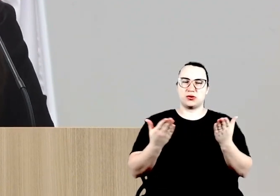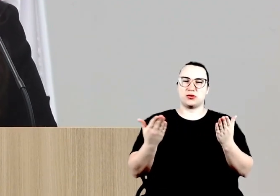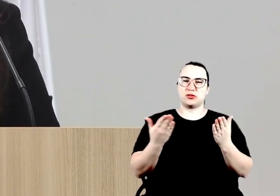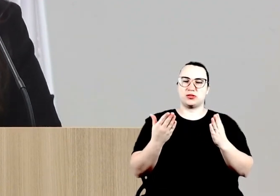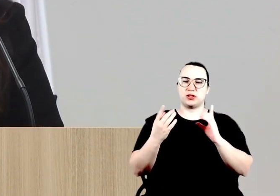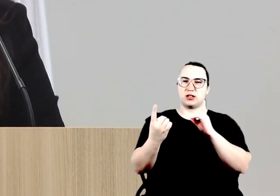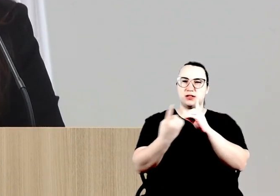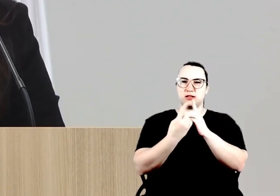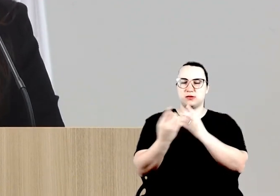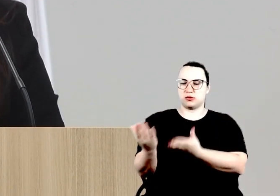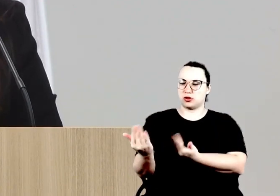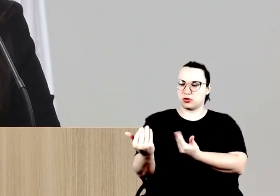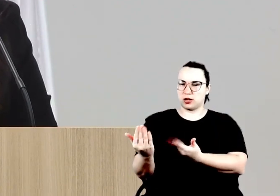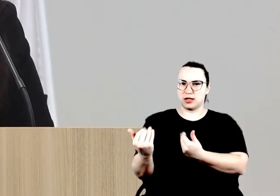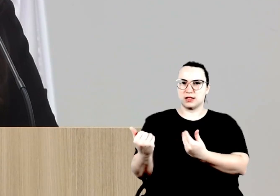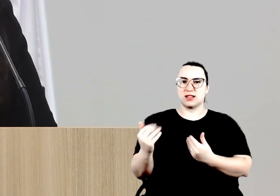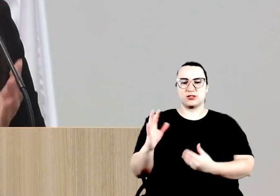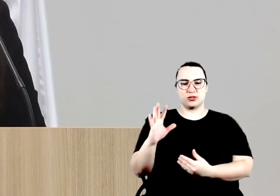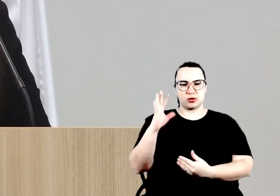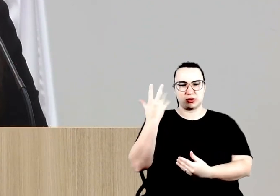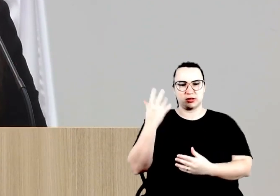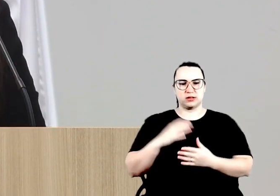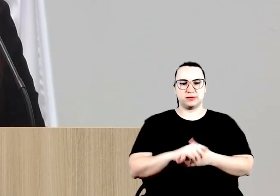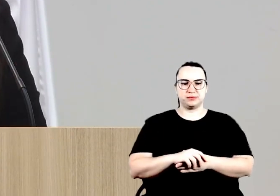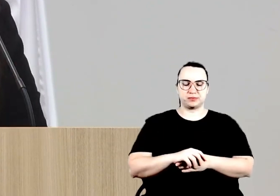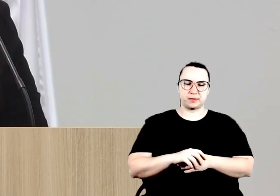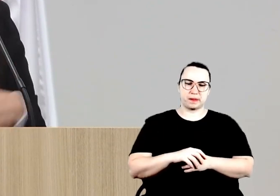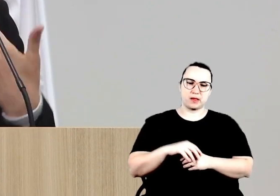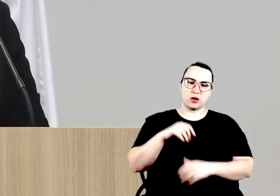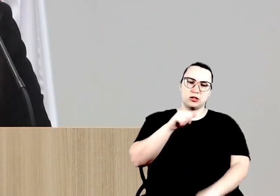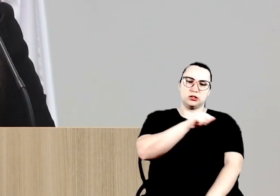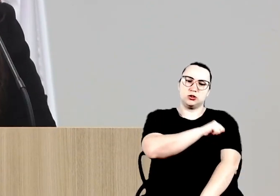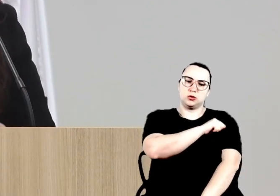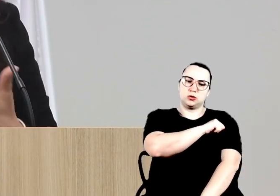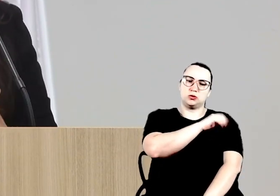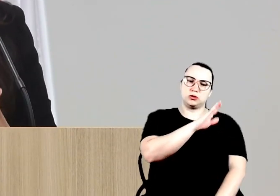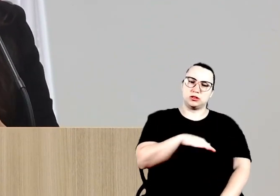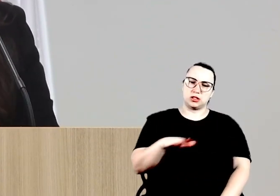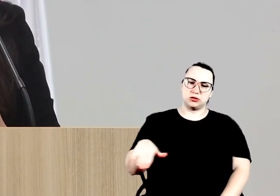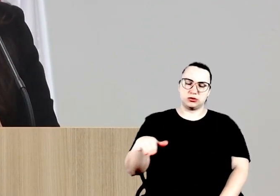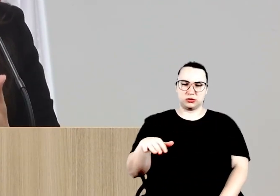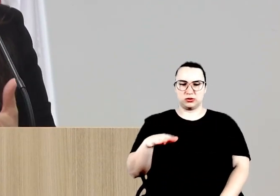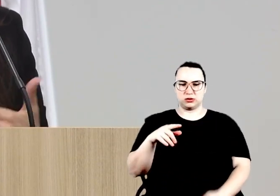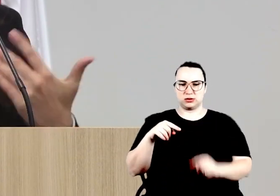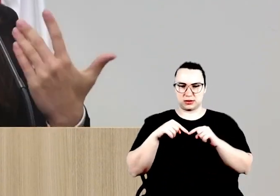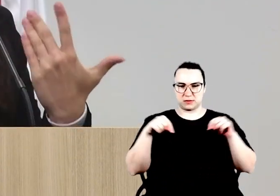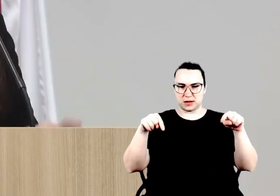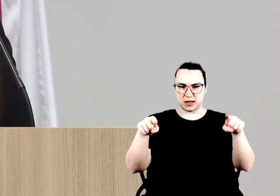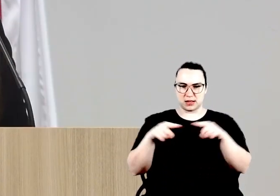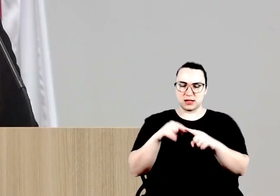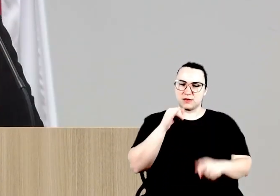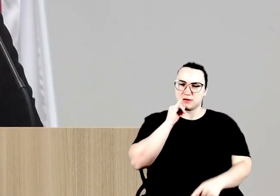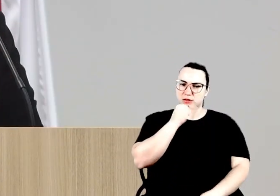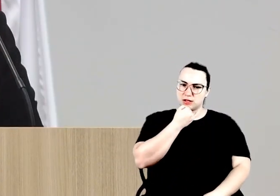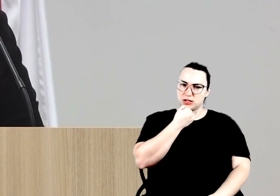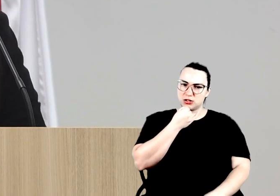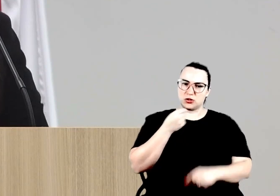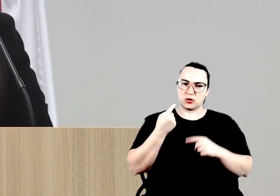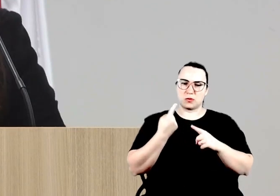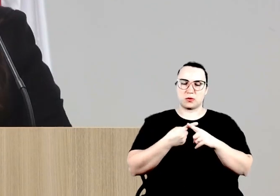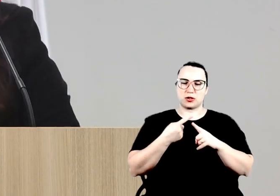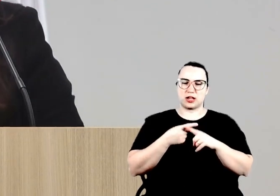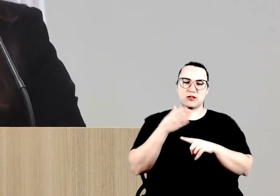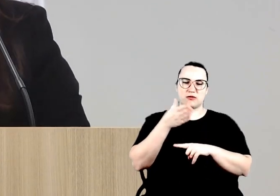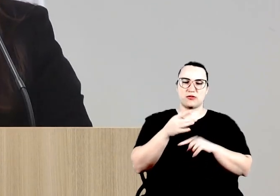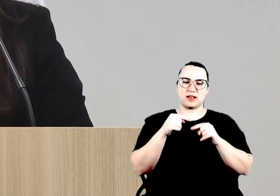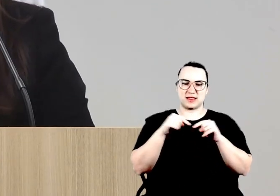acompanhamos por outra situação, e ela falou, os alunos da minha sala ficaram tristes porque vocês não foram na nossa sala. Mas era